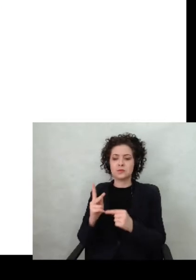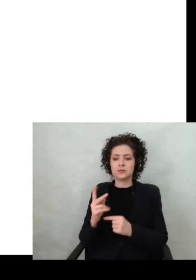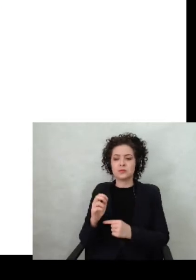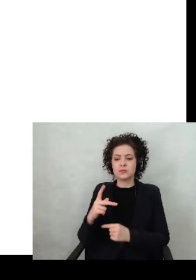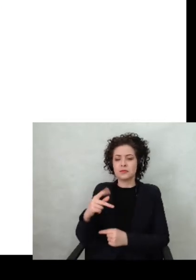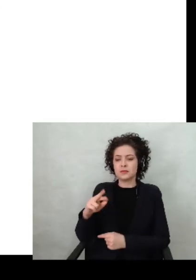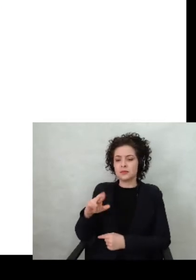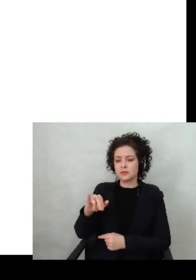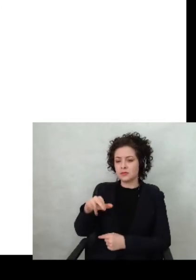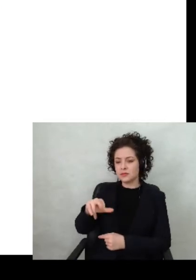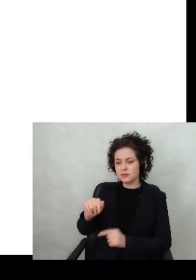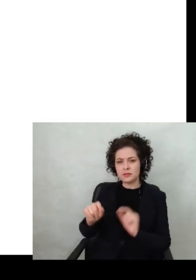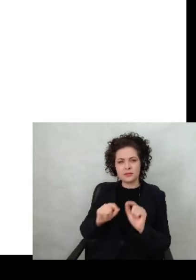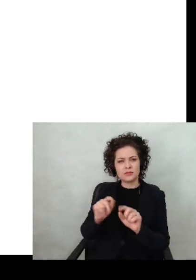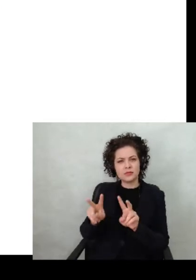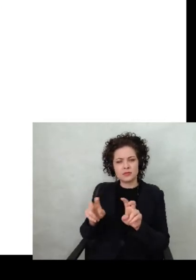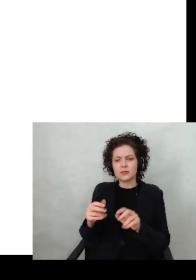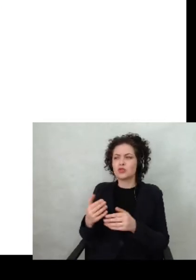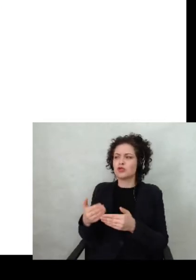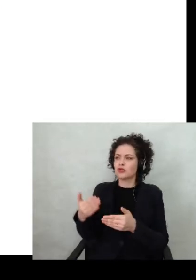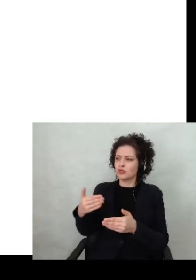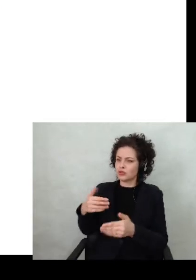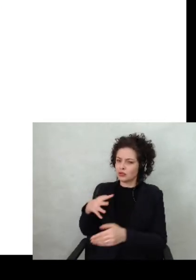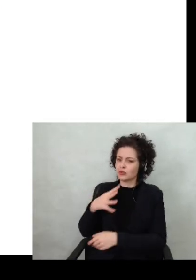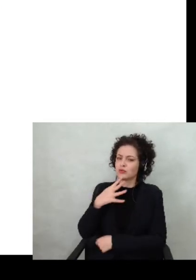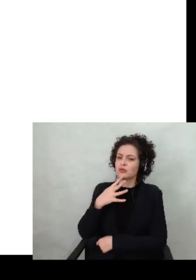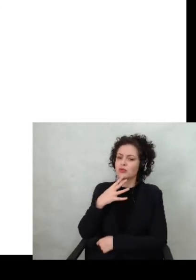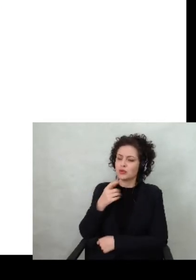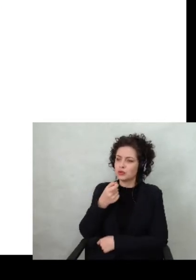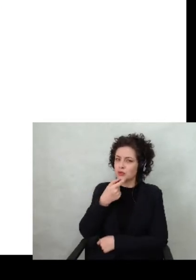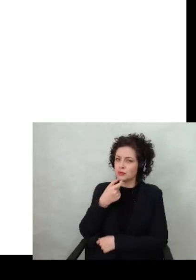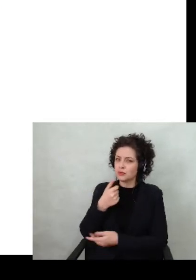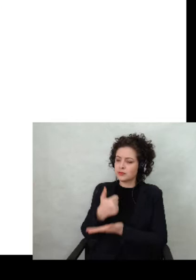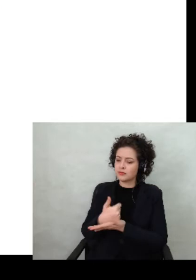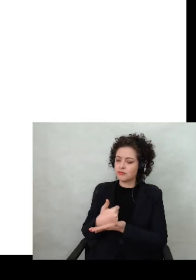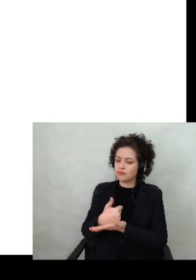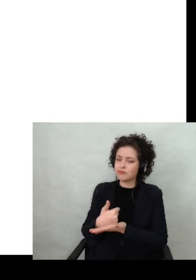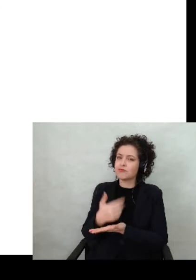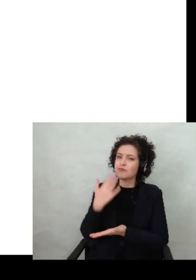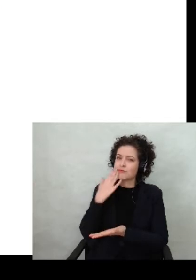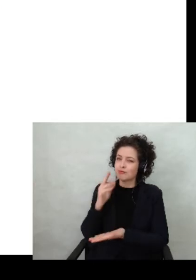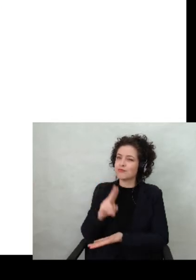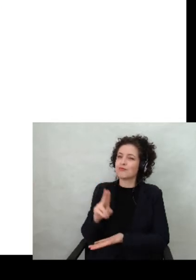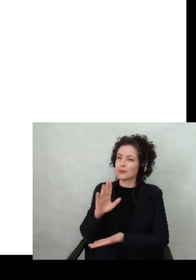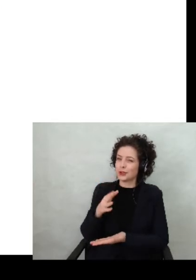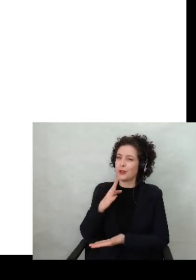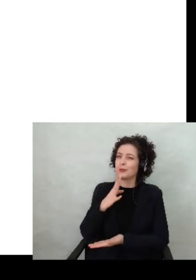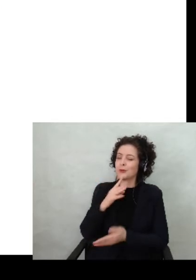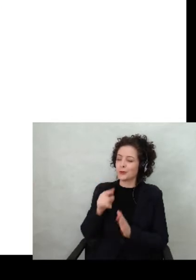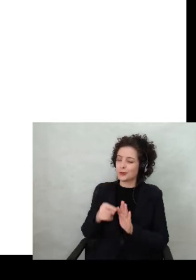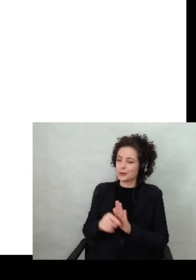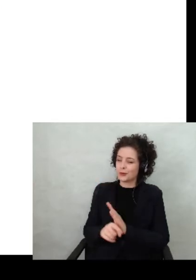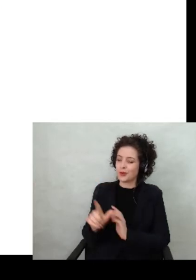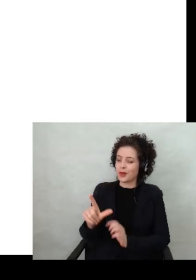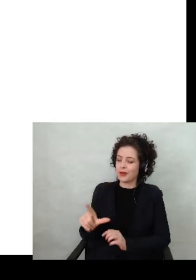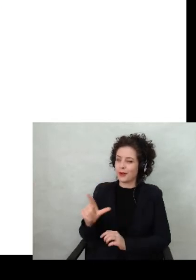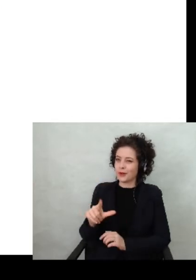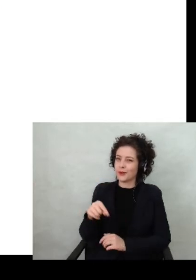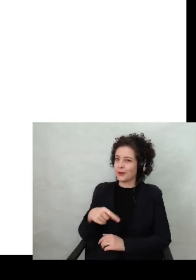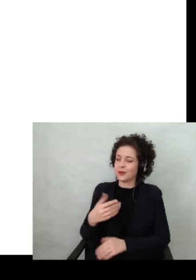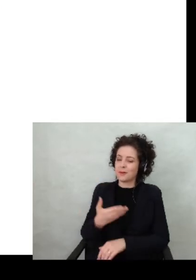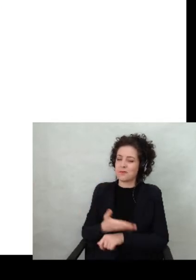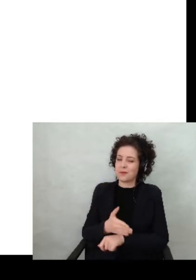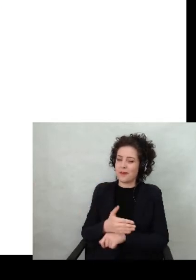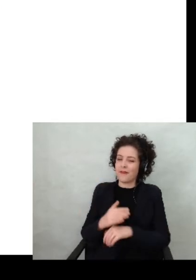conhecemos heparina há muito tempo, é uma medicação que nós sabemos utilizar, conhecemos bem da literatura, conhecemos bem da prática, ela